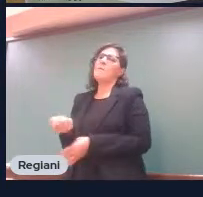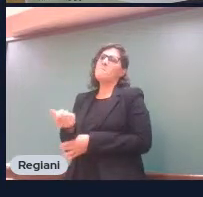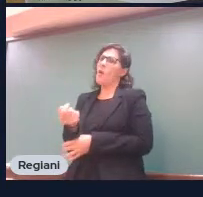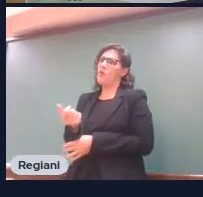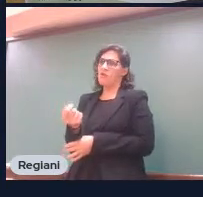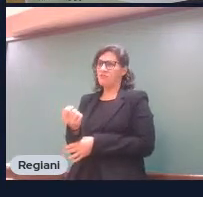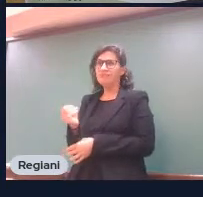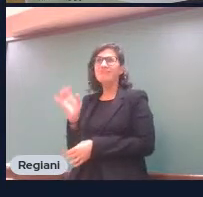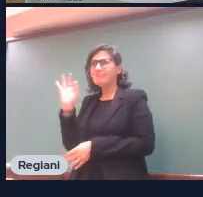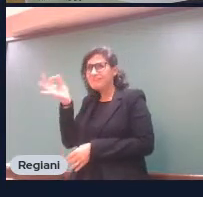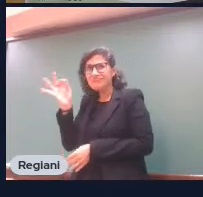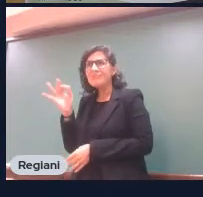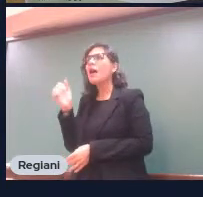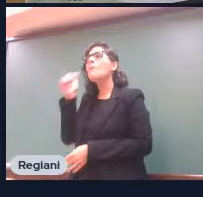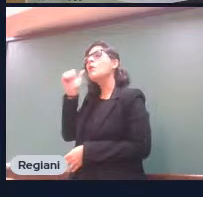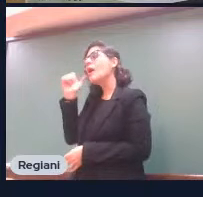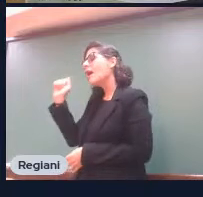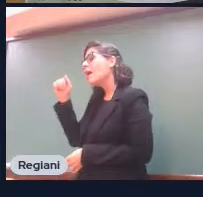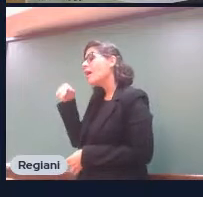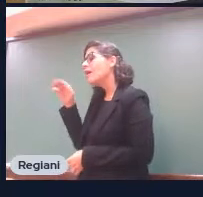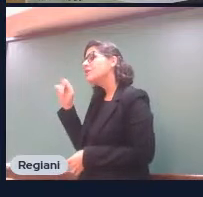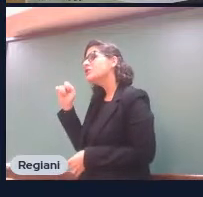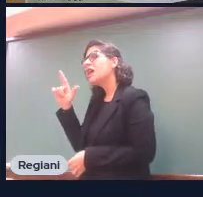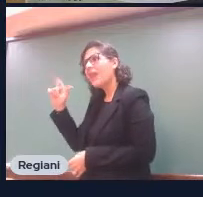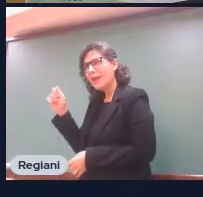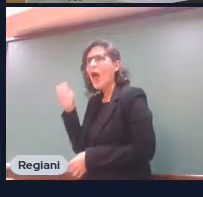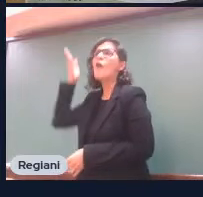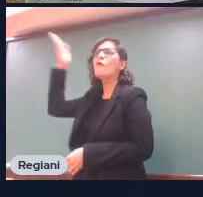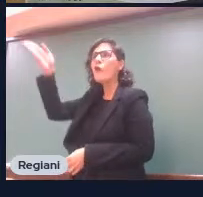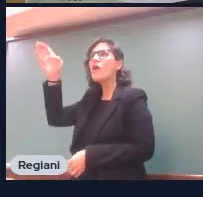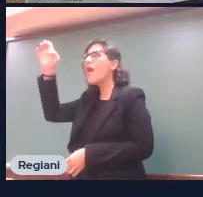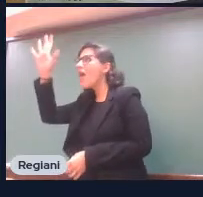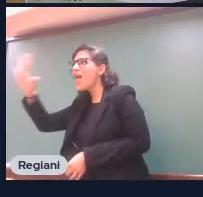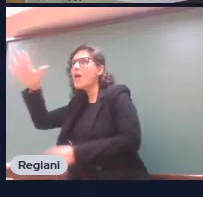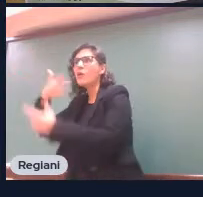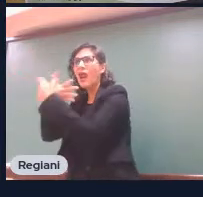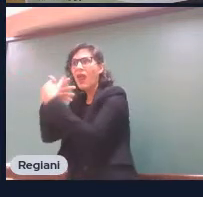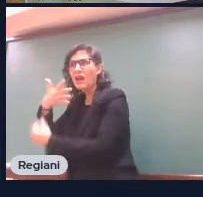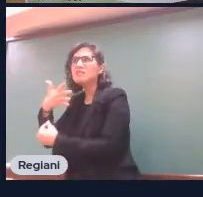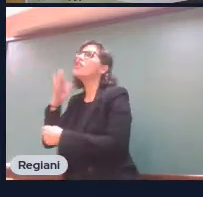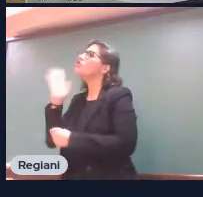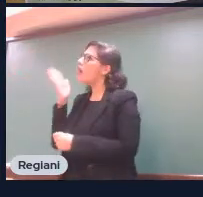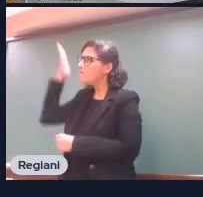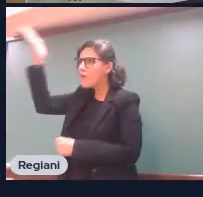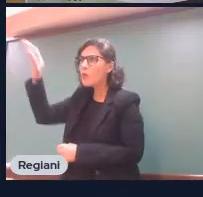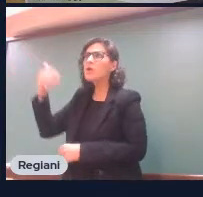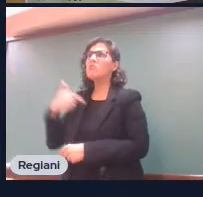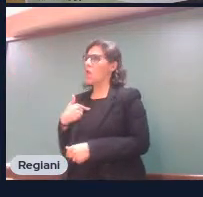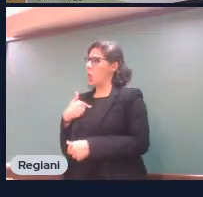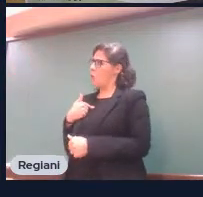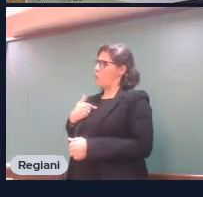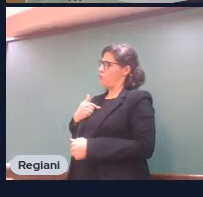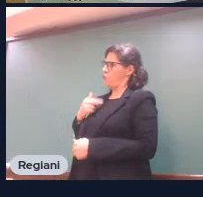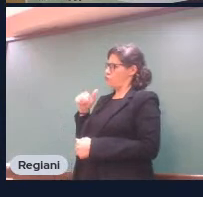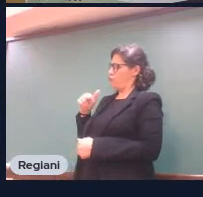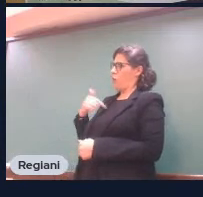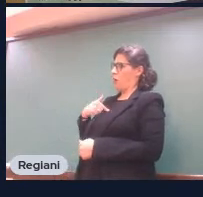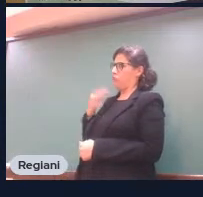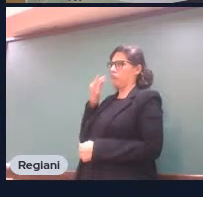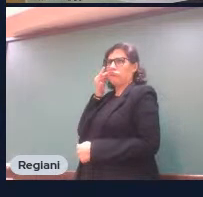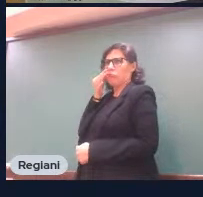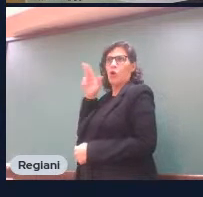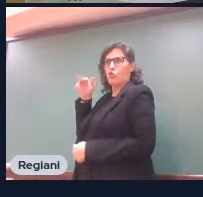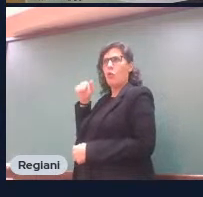estamos muito. A Ângela já foi para a EURALEX, a Adriane já foi para a EURALEX. Eu, particularmente, nunca estive na EURALEX. Estive por 3 vezes